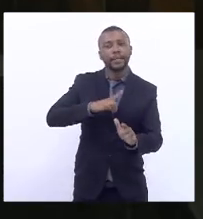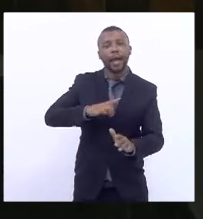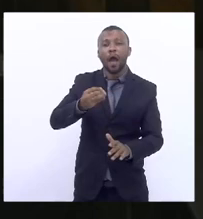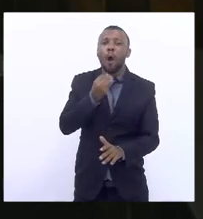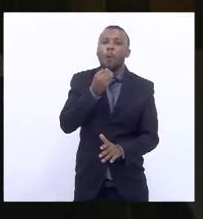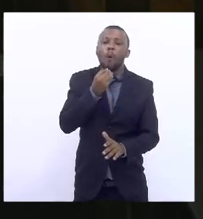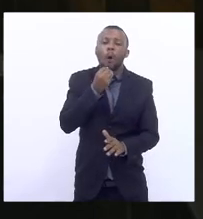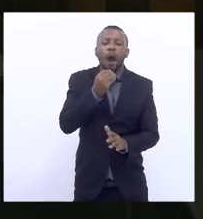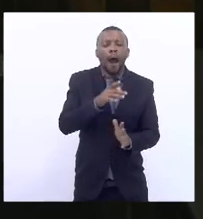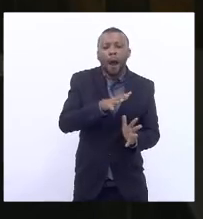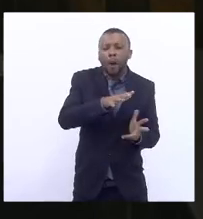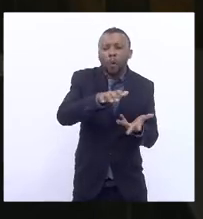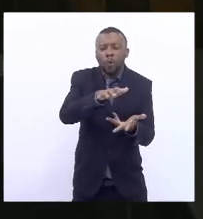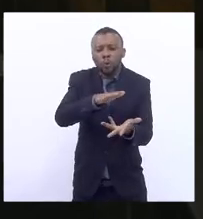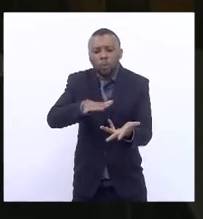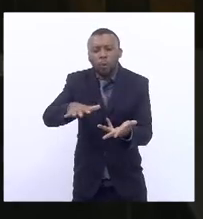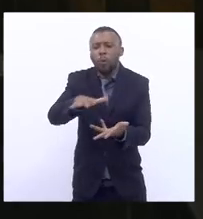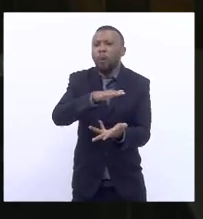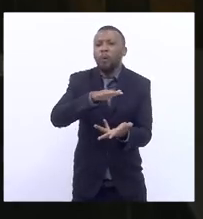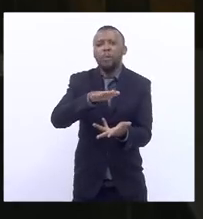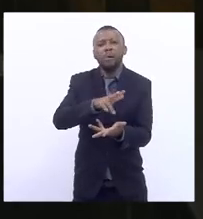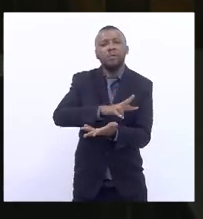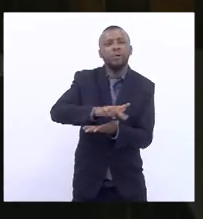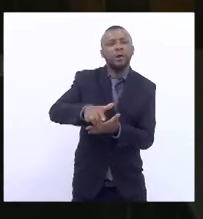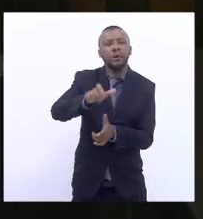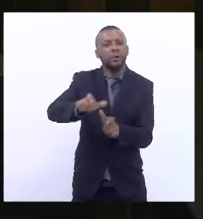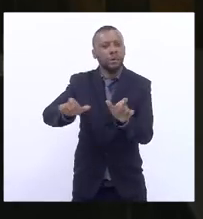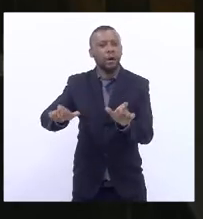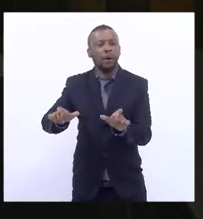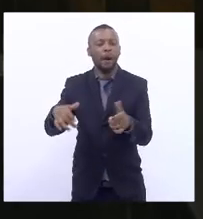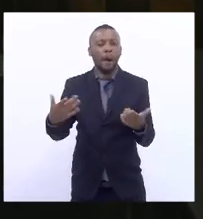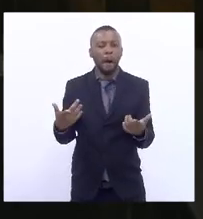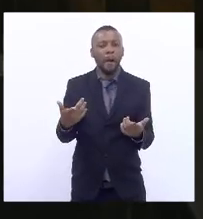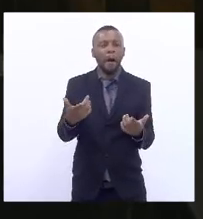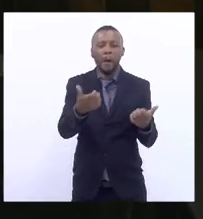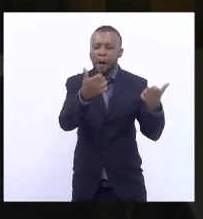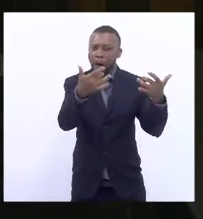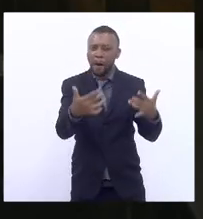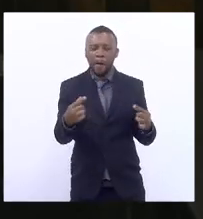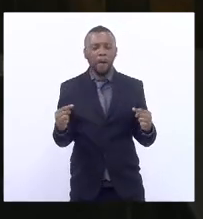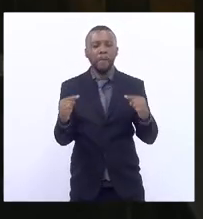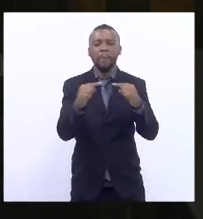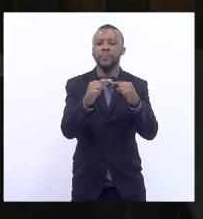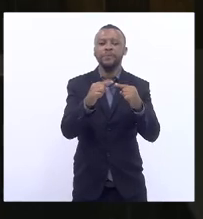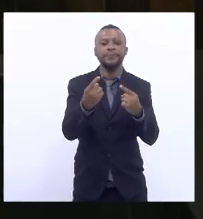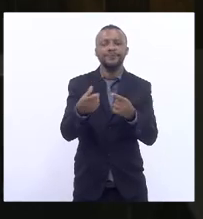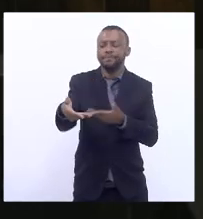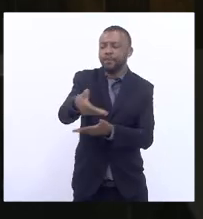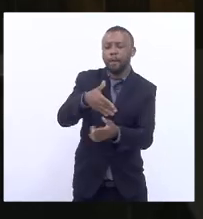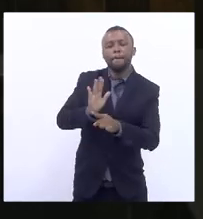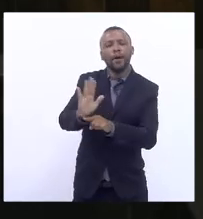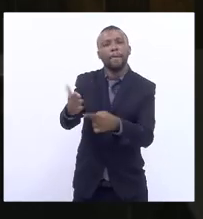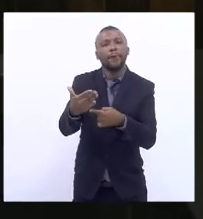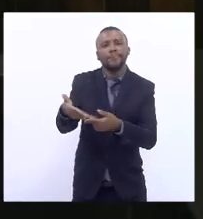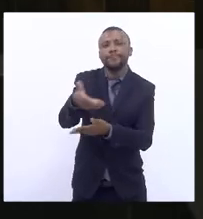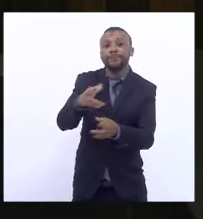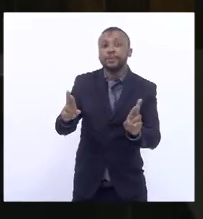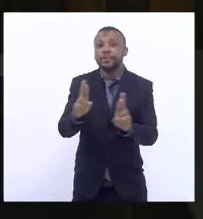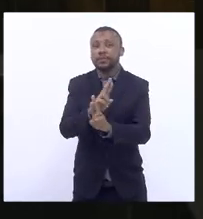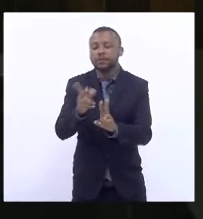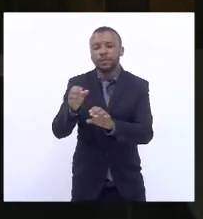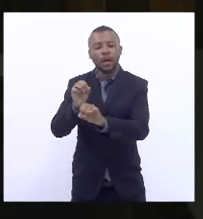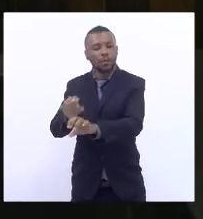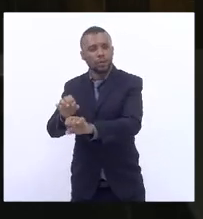pessoas. E isso tem a ver com fraternidade. Mas antes de falar da fraternidade e da relação entre educação e